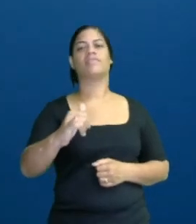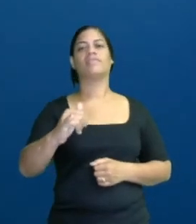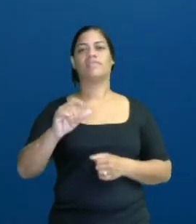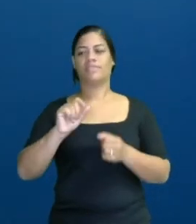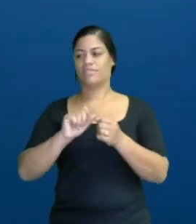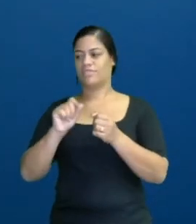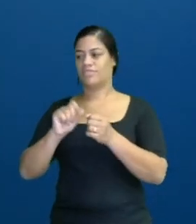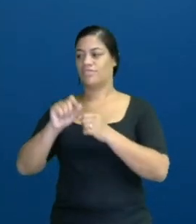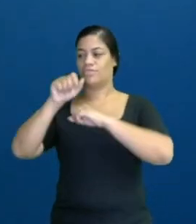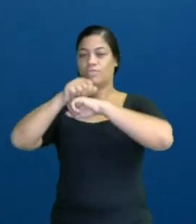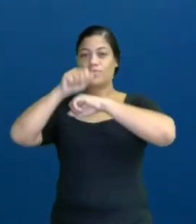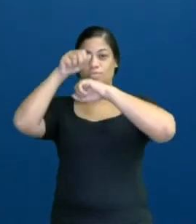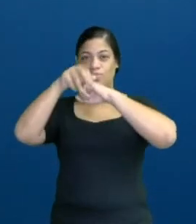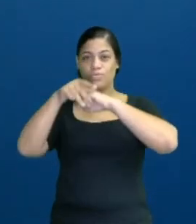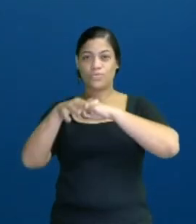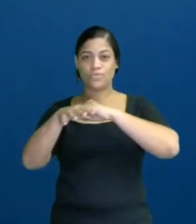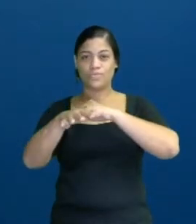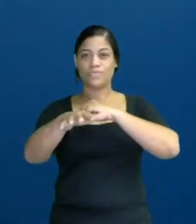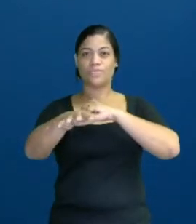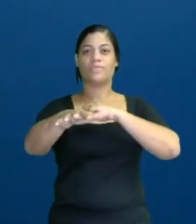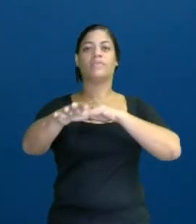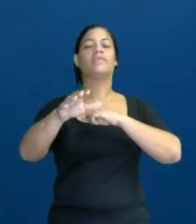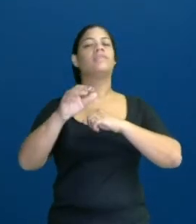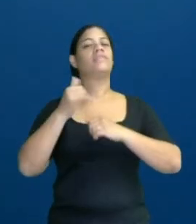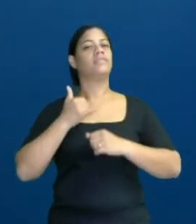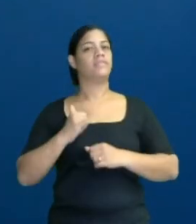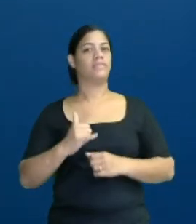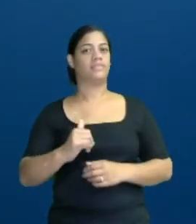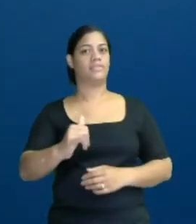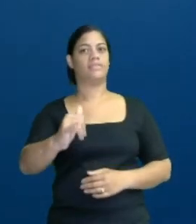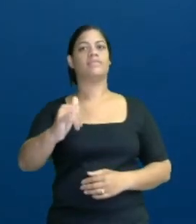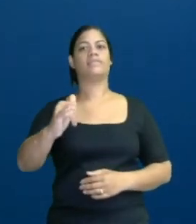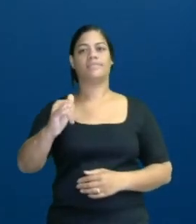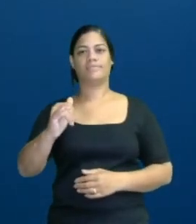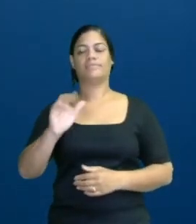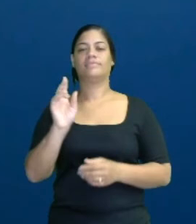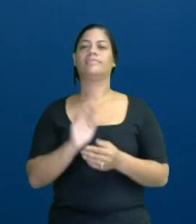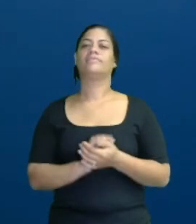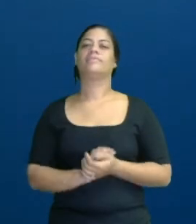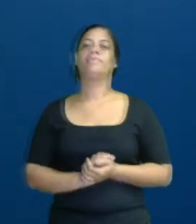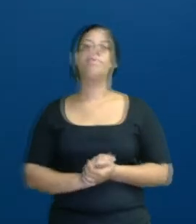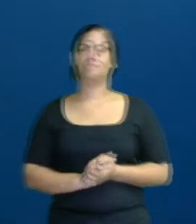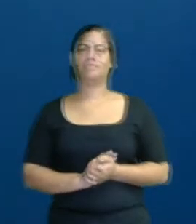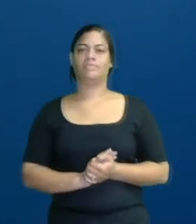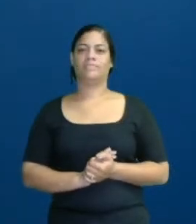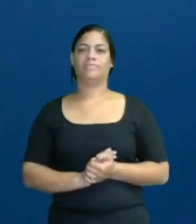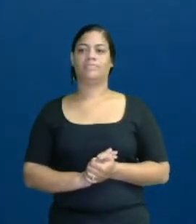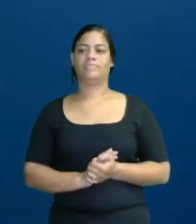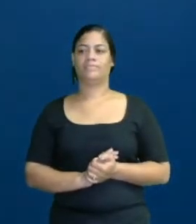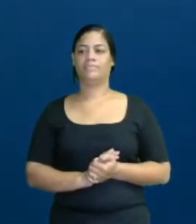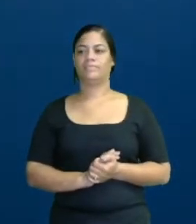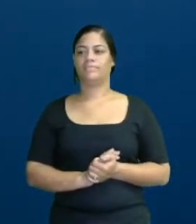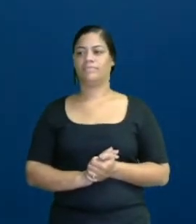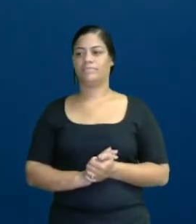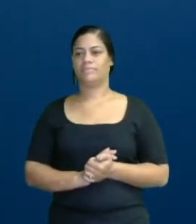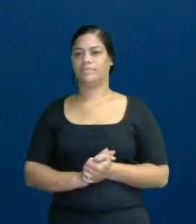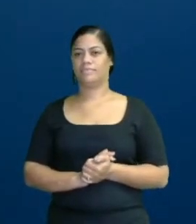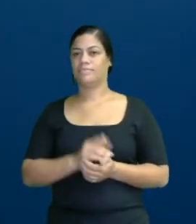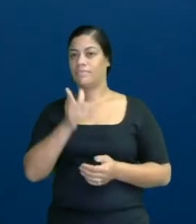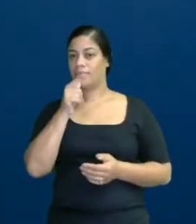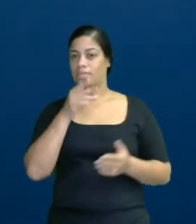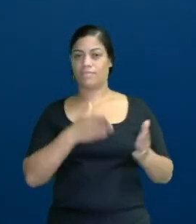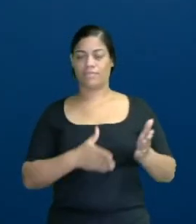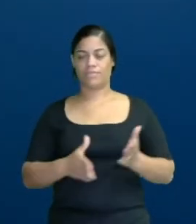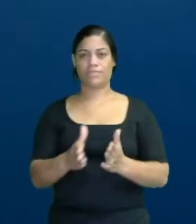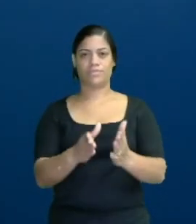uma represa, né? Uma usina hidrelétrica, na verdade. A água dos rios é um recurso